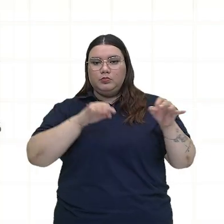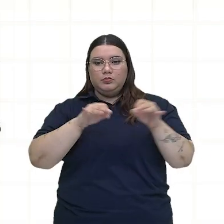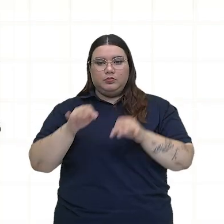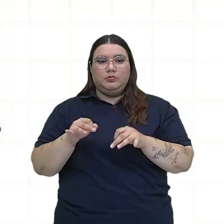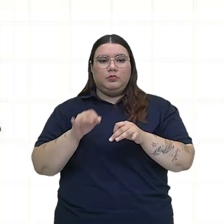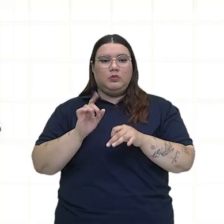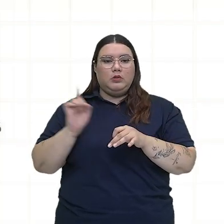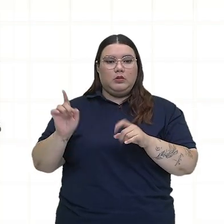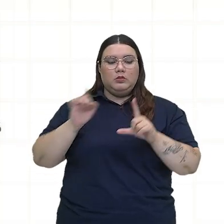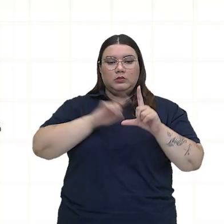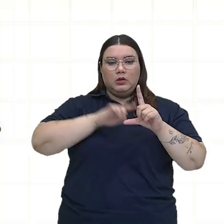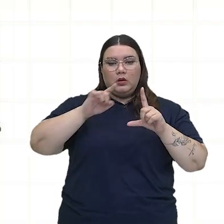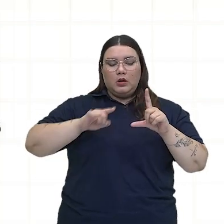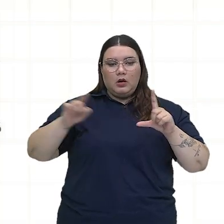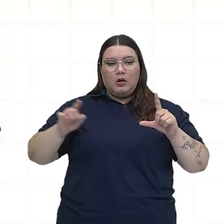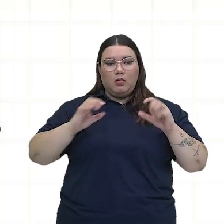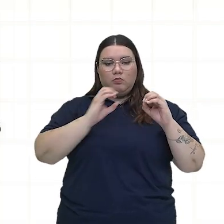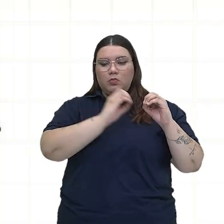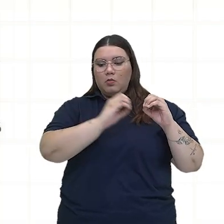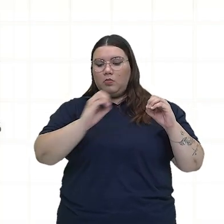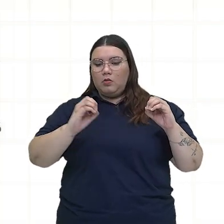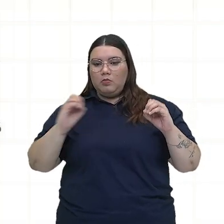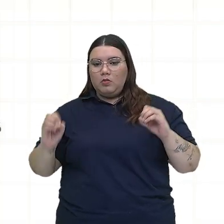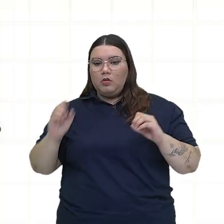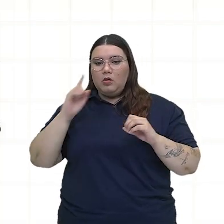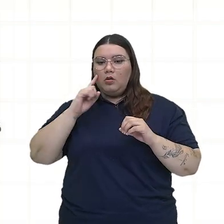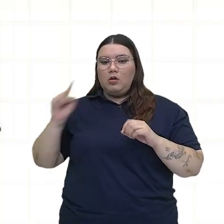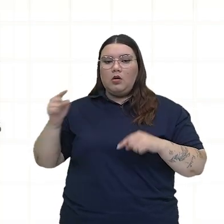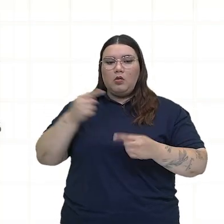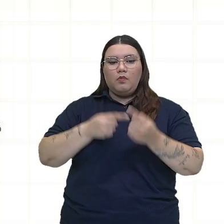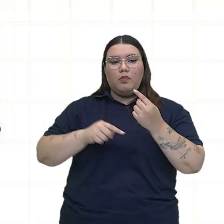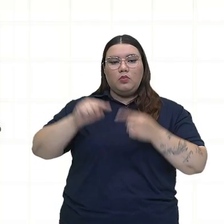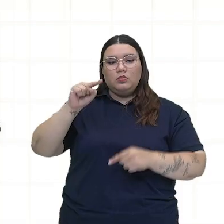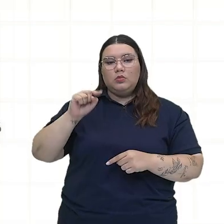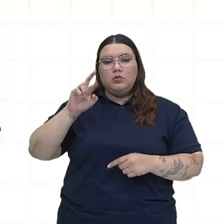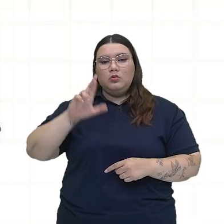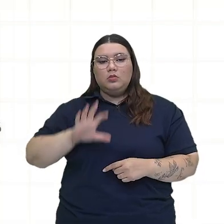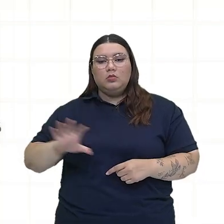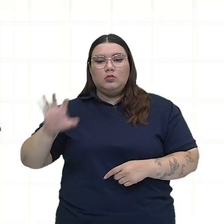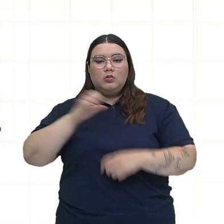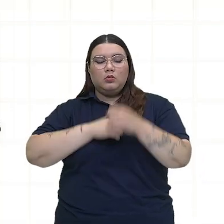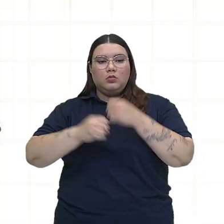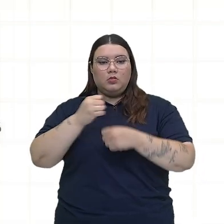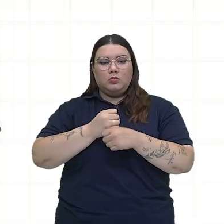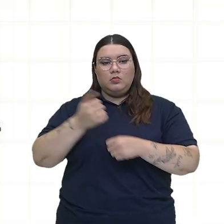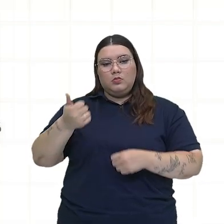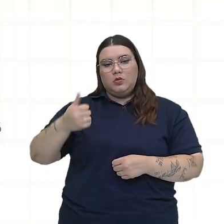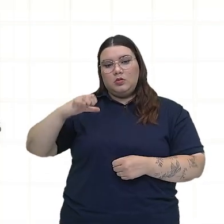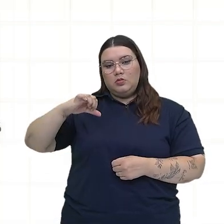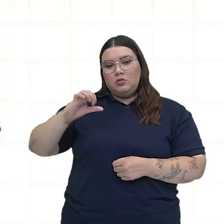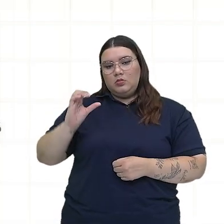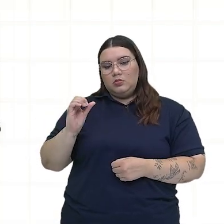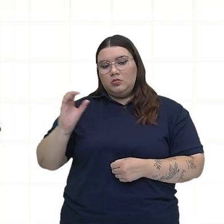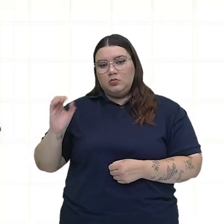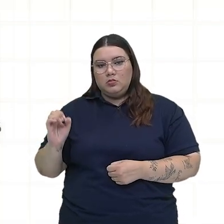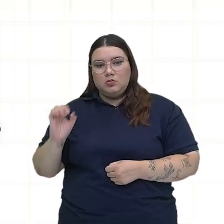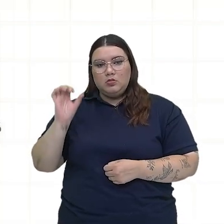de baixo, vê a evolução por região. Vocês vão ver aqui em 1960